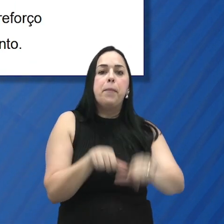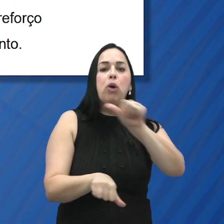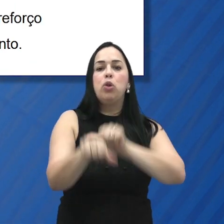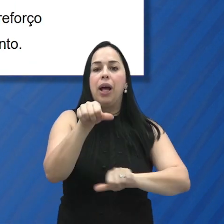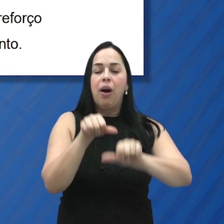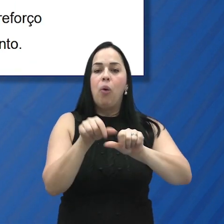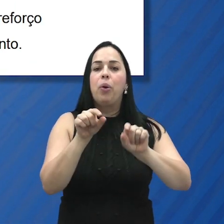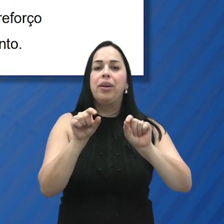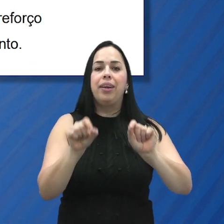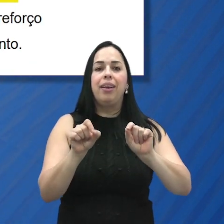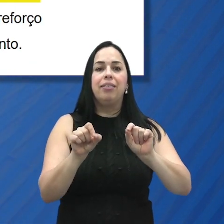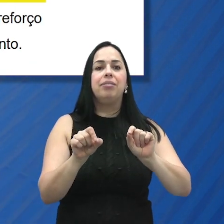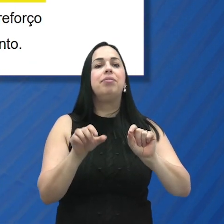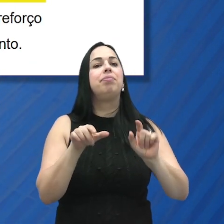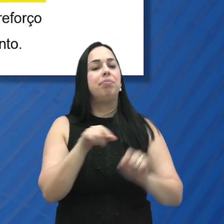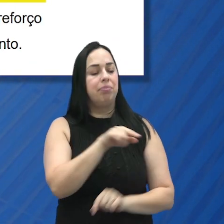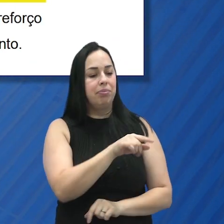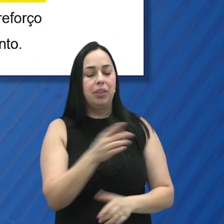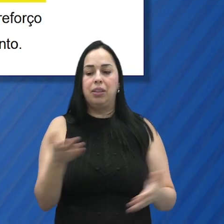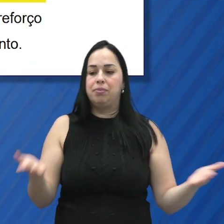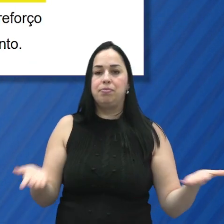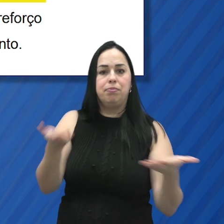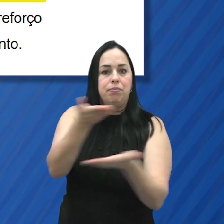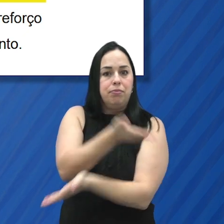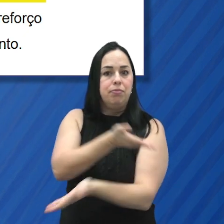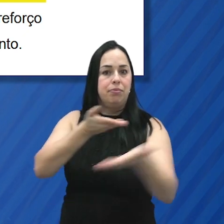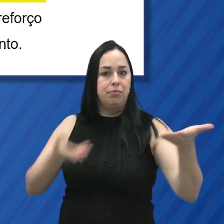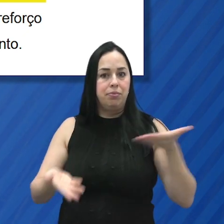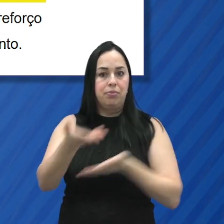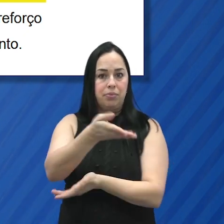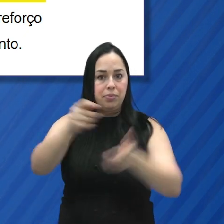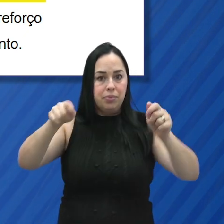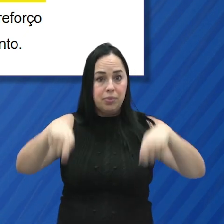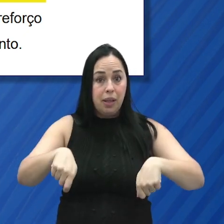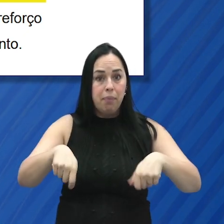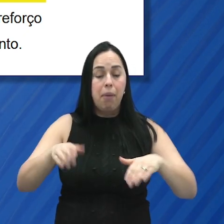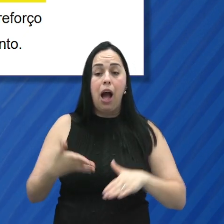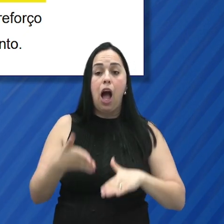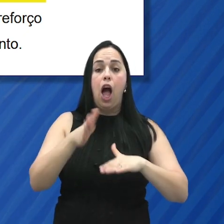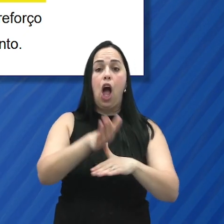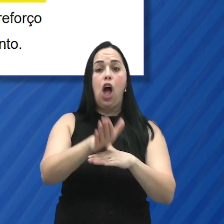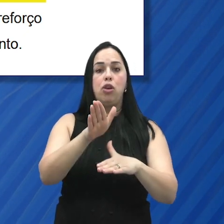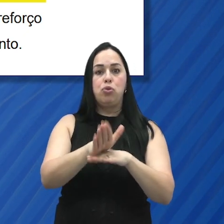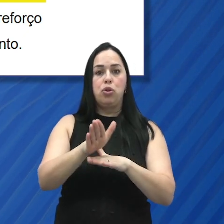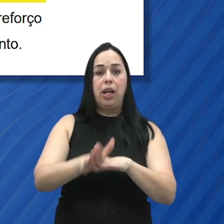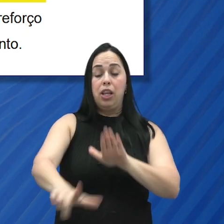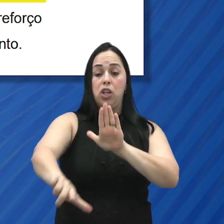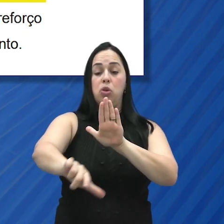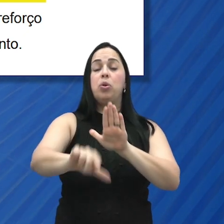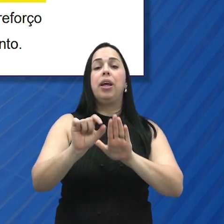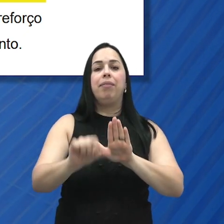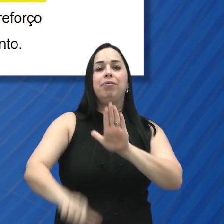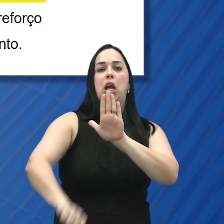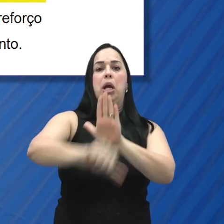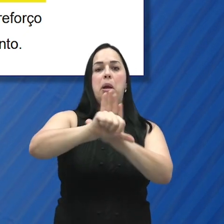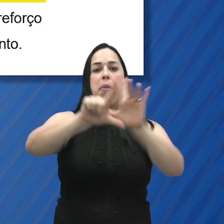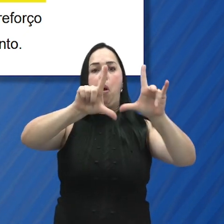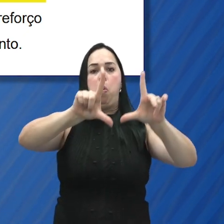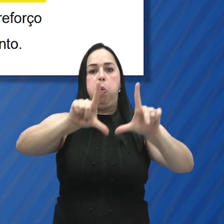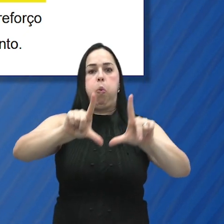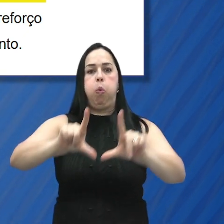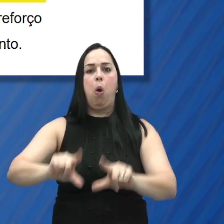é permitir a integração entre as forças de segurança, para contribuir com a queda dos índices de crimes